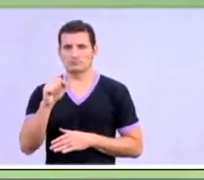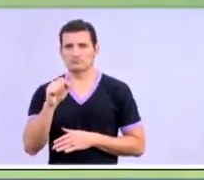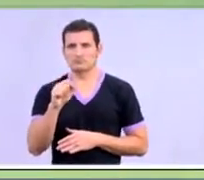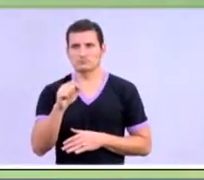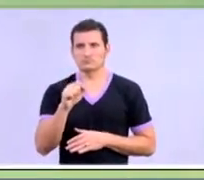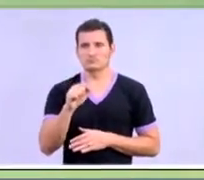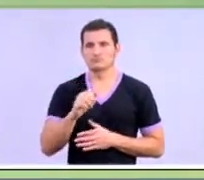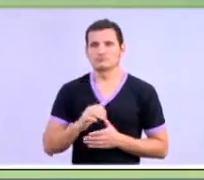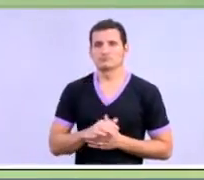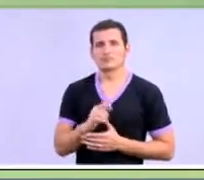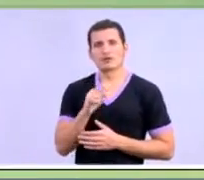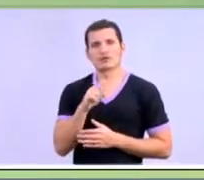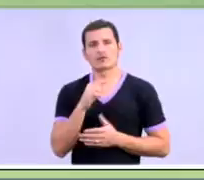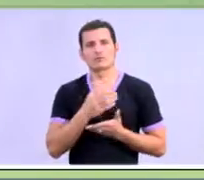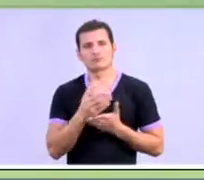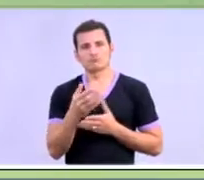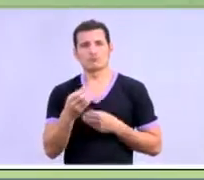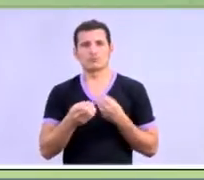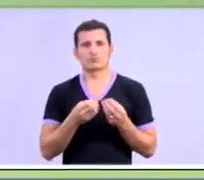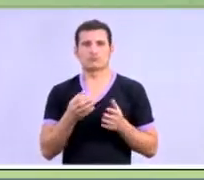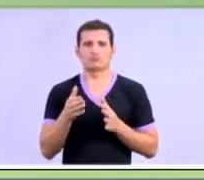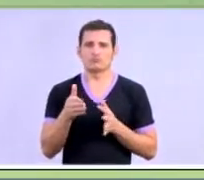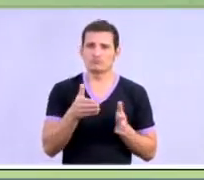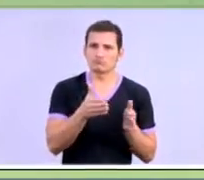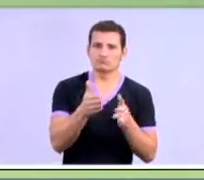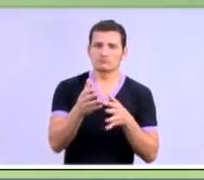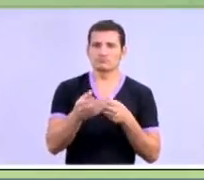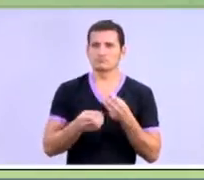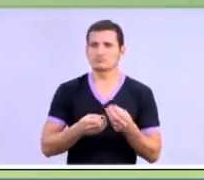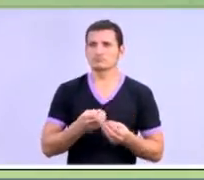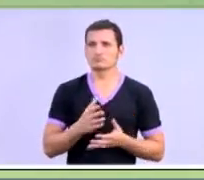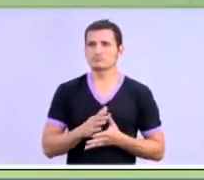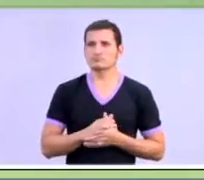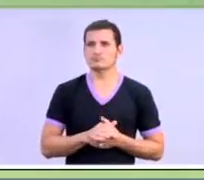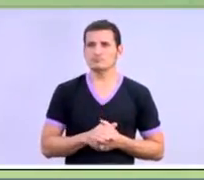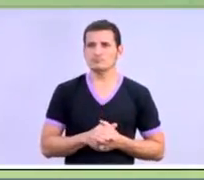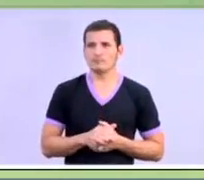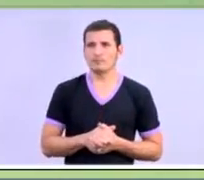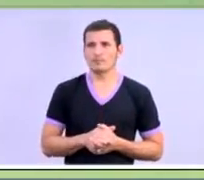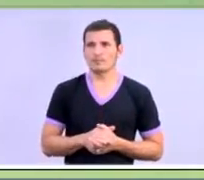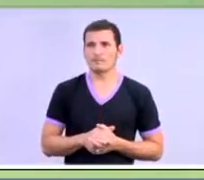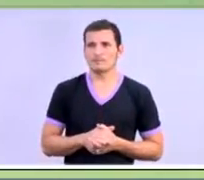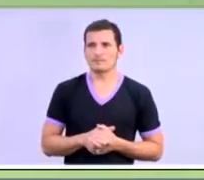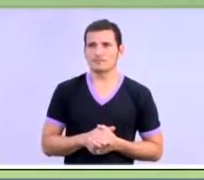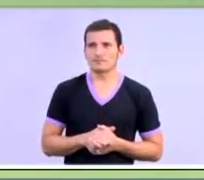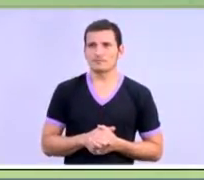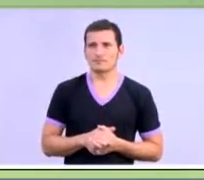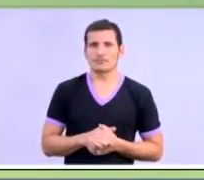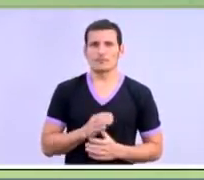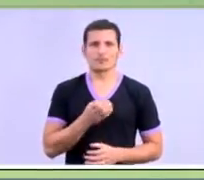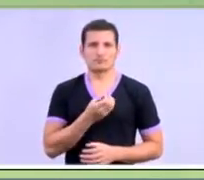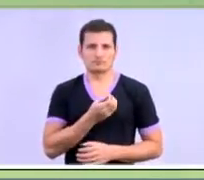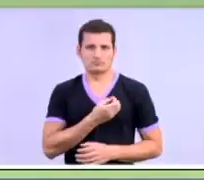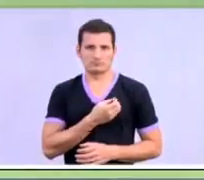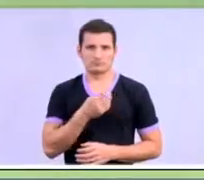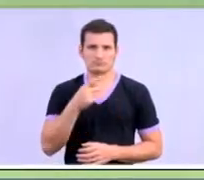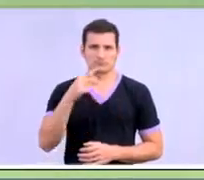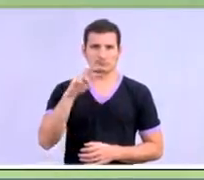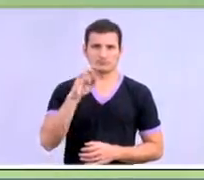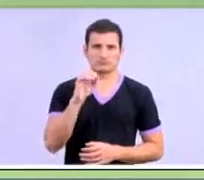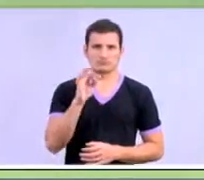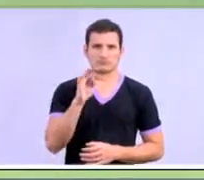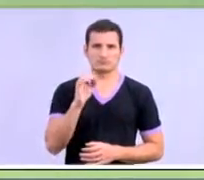começa a falar qual caminho vai seguir, enfim. Então, quanto a protocolos, nós temos o